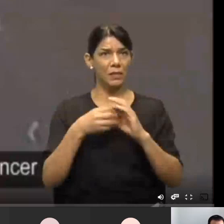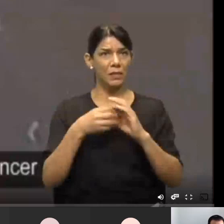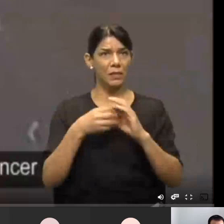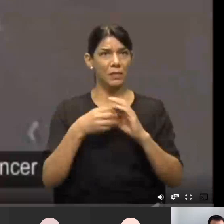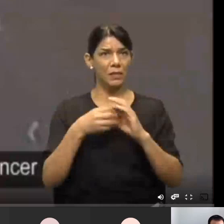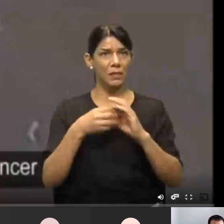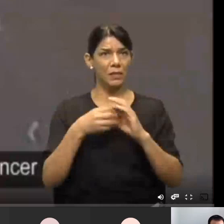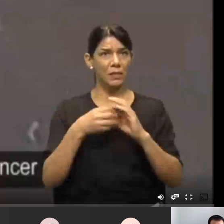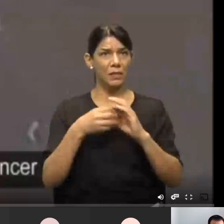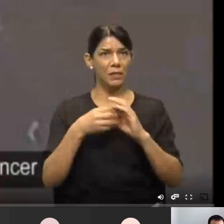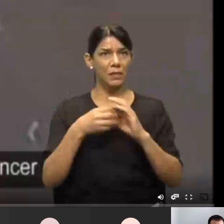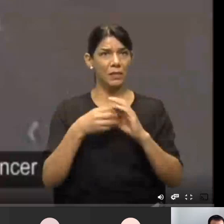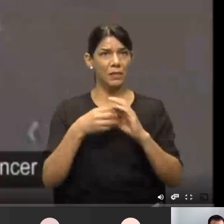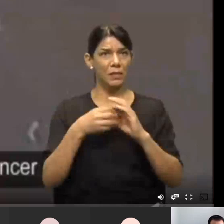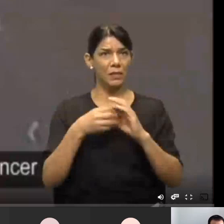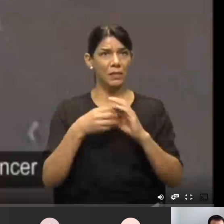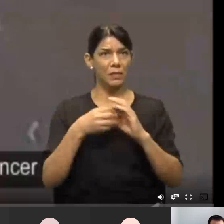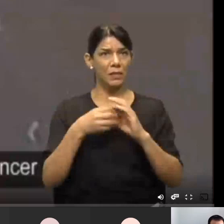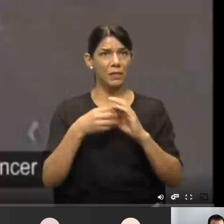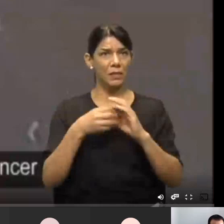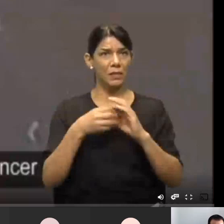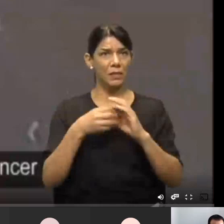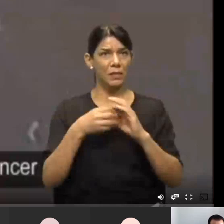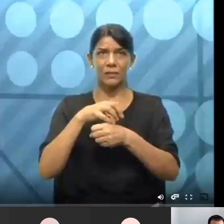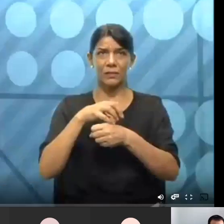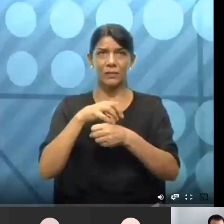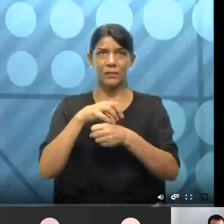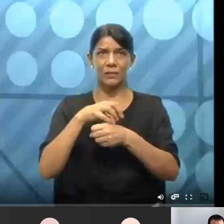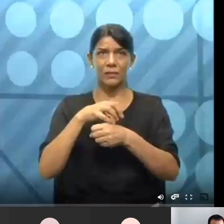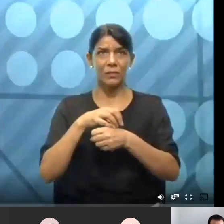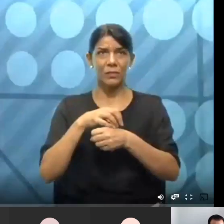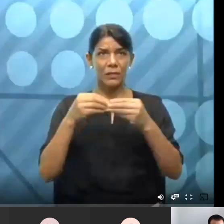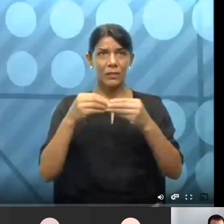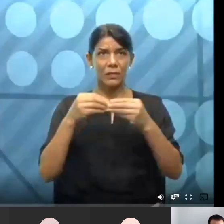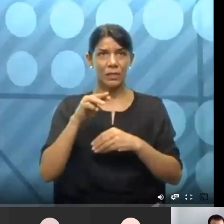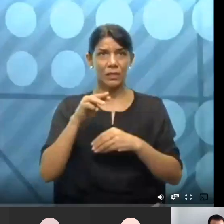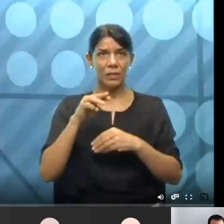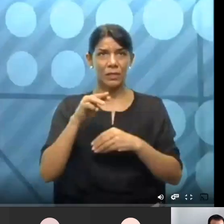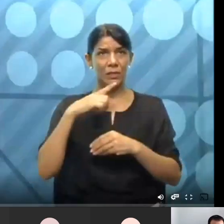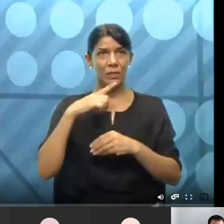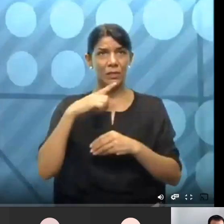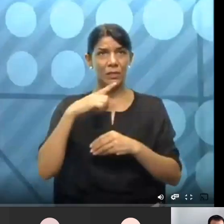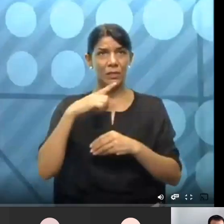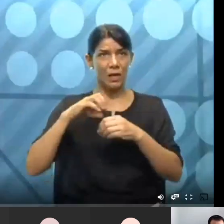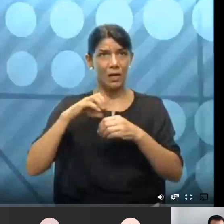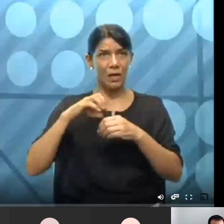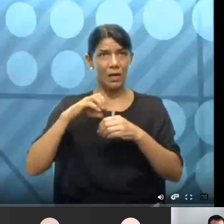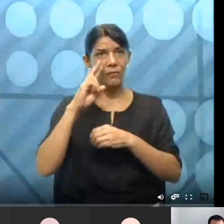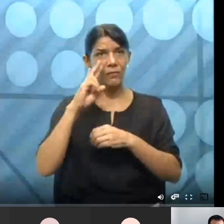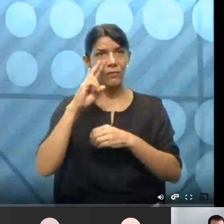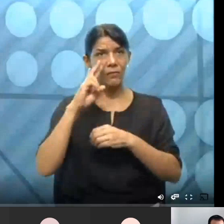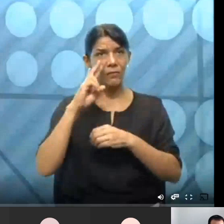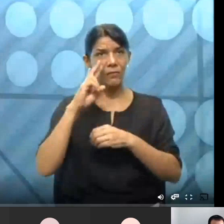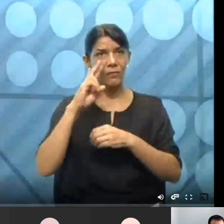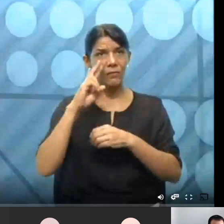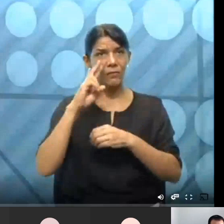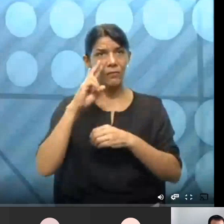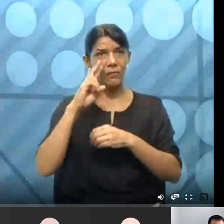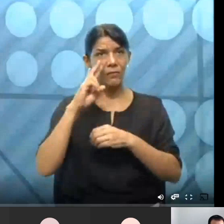bolhas apoptóticas, ok? Não há lesão da membrana, há apoptose. Vamos dar continuidade,